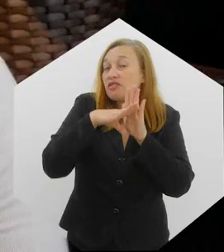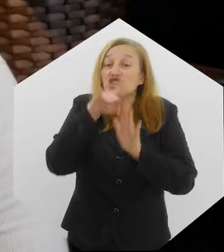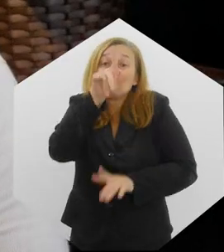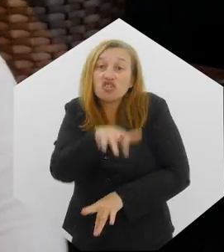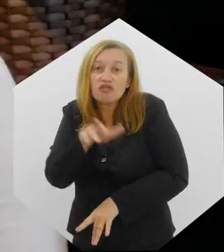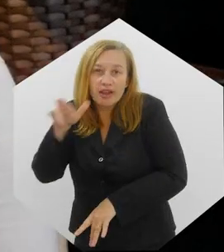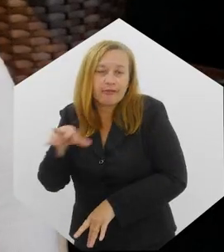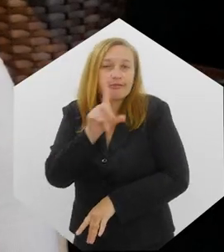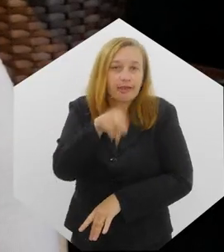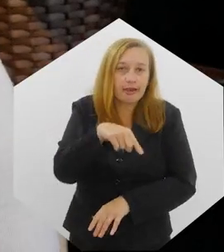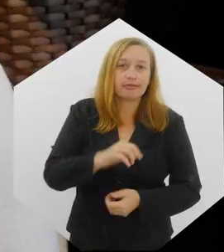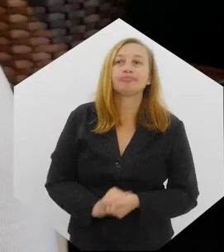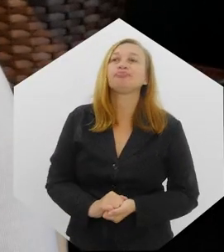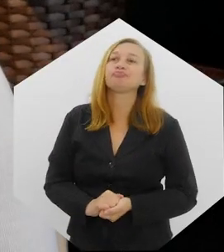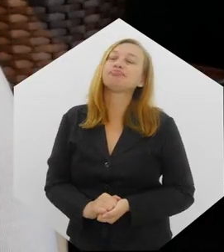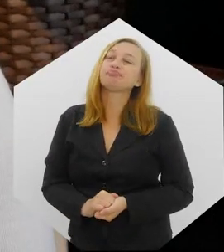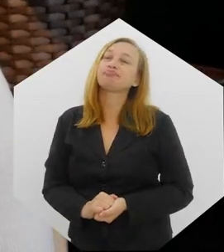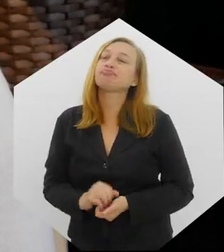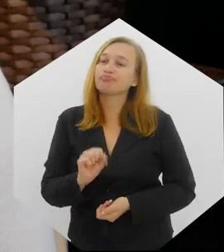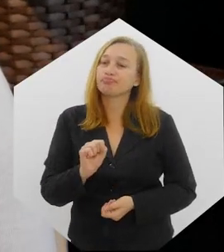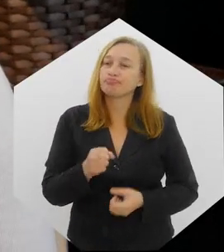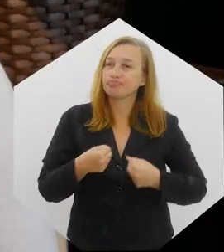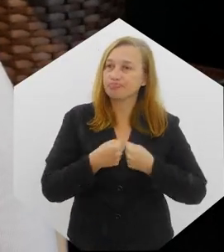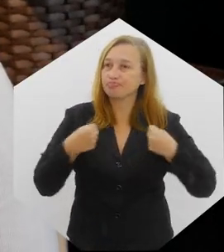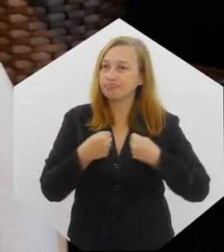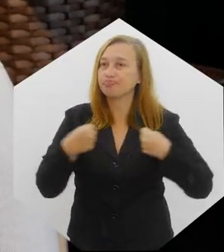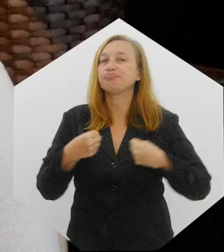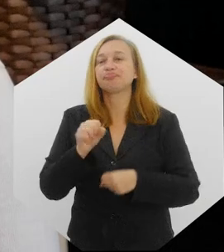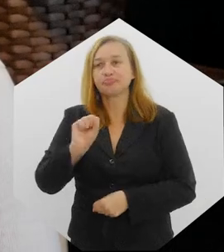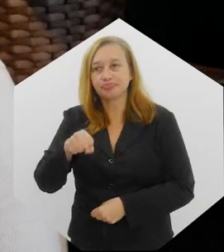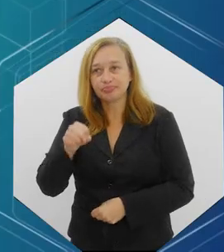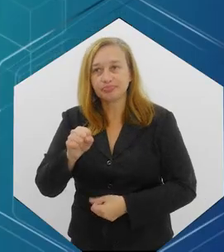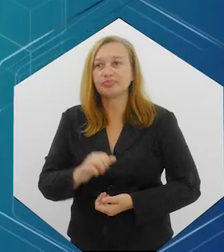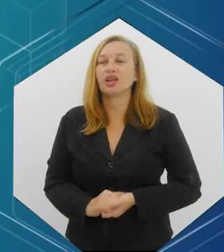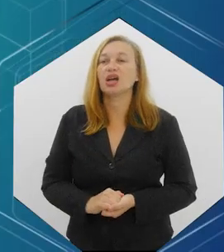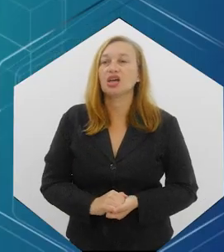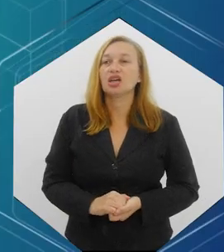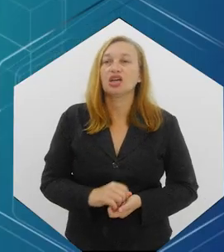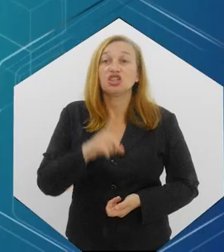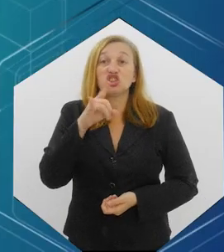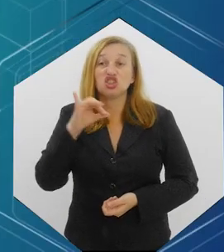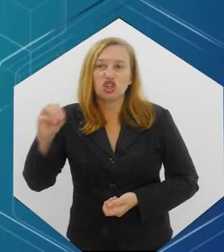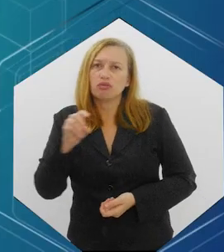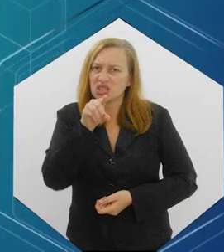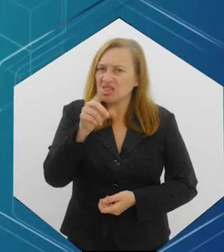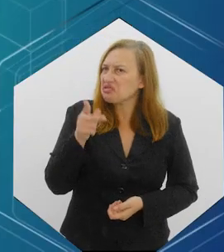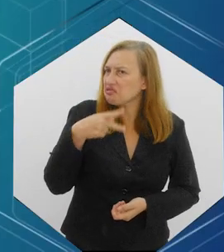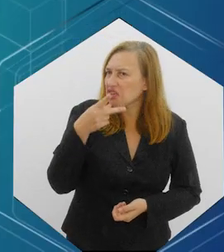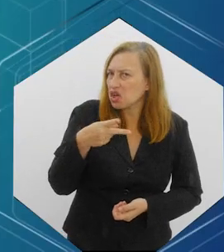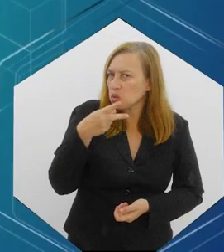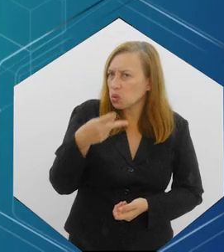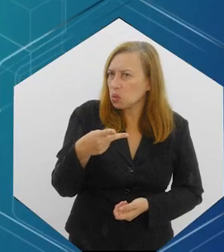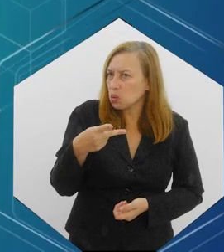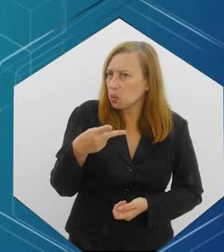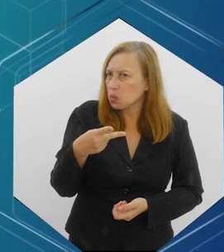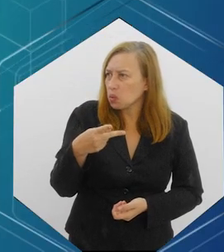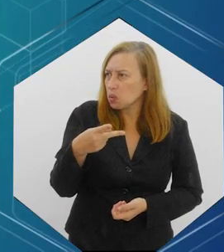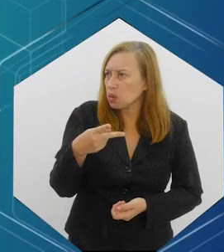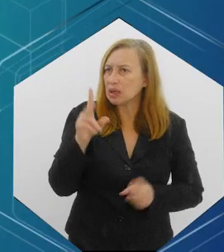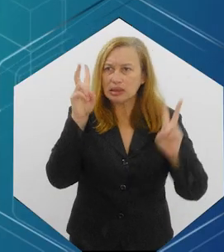níveis de compressão, né, doutores? Sim. Sim. E Diego, você